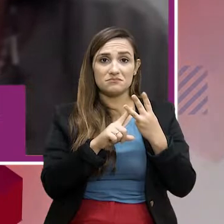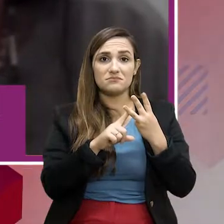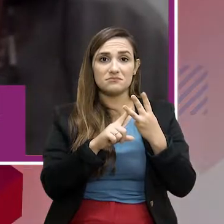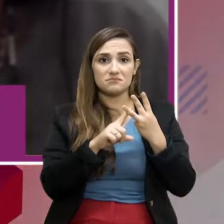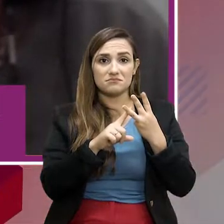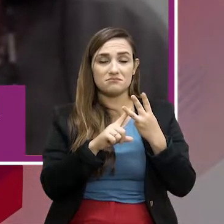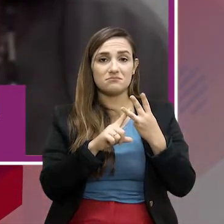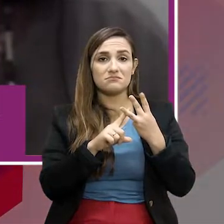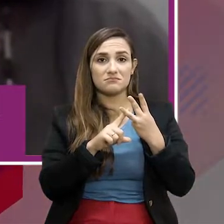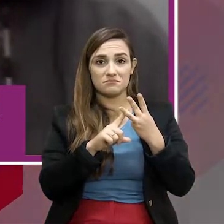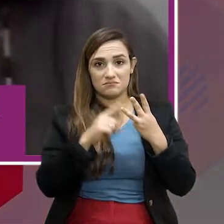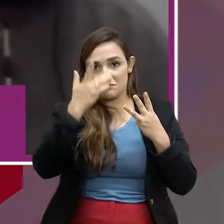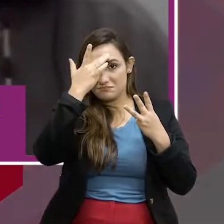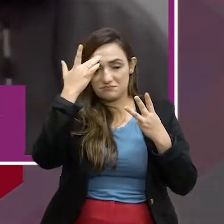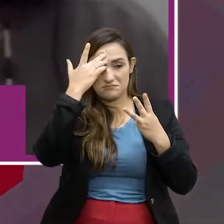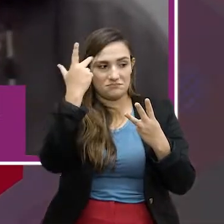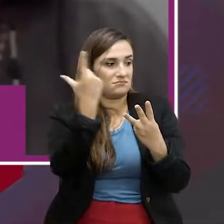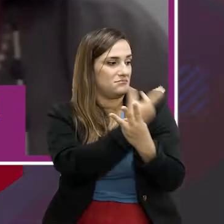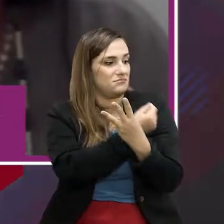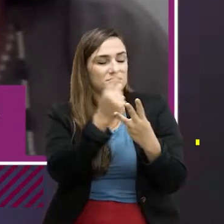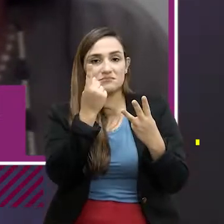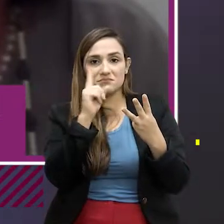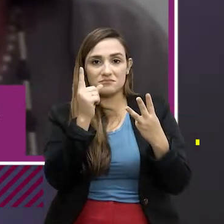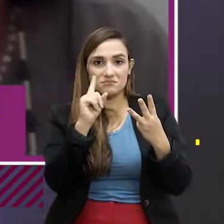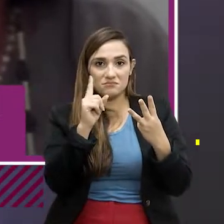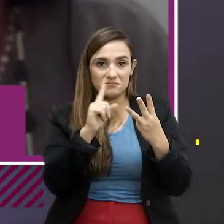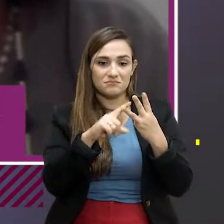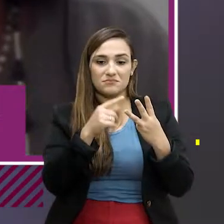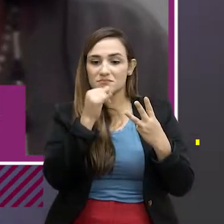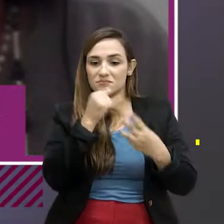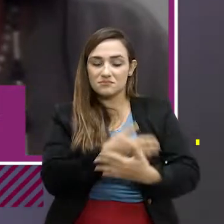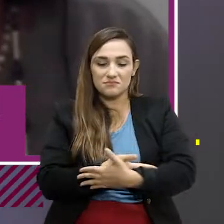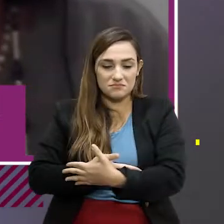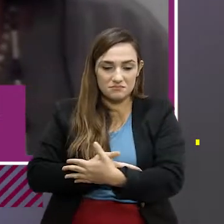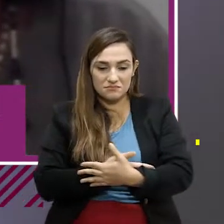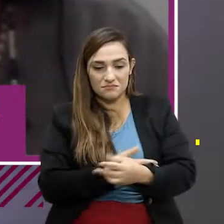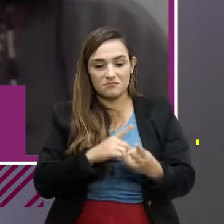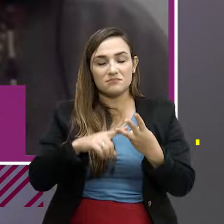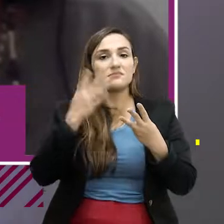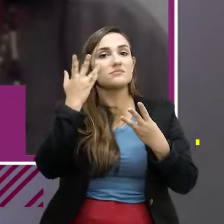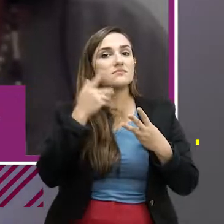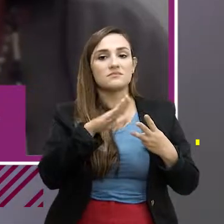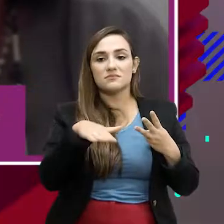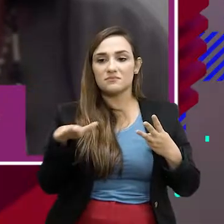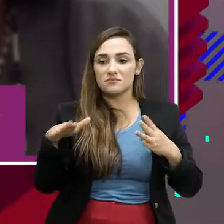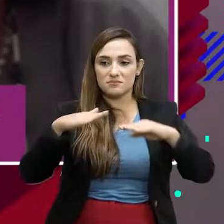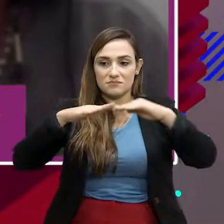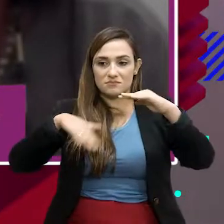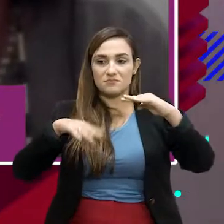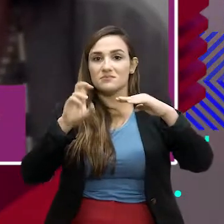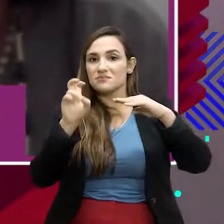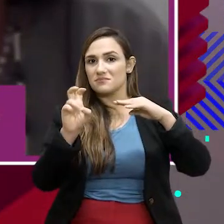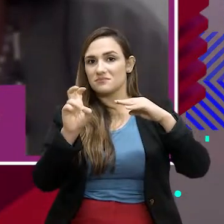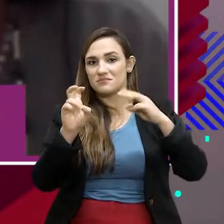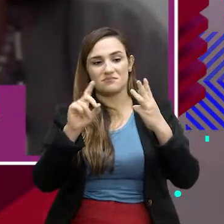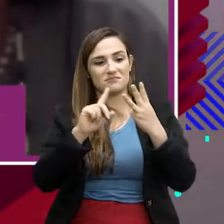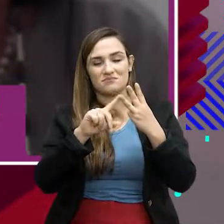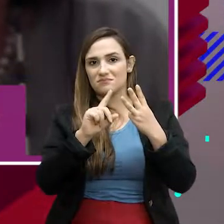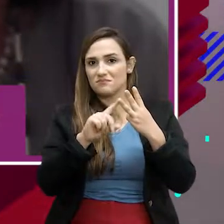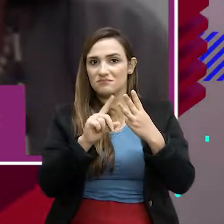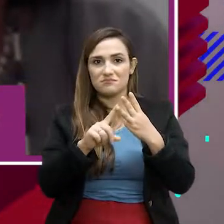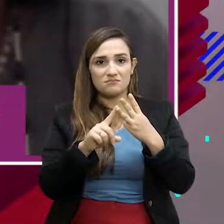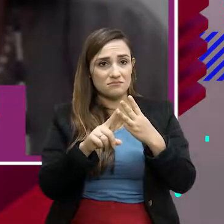aparecer mais tarde, né? Terceiro, que a gente está vendo as pessoas não vacinadas, porque a vacina ainda não chegou nesse grupo,